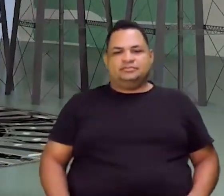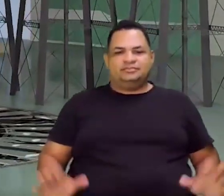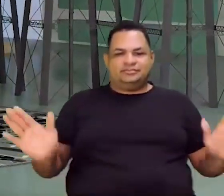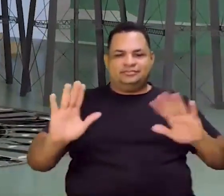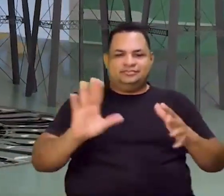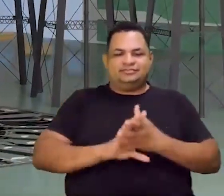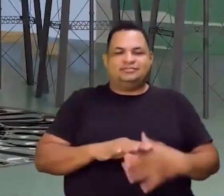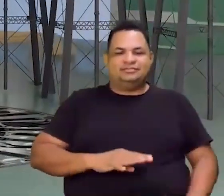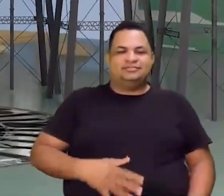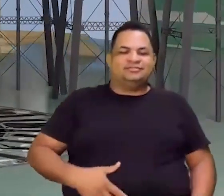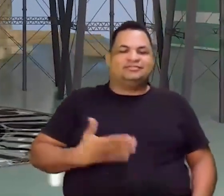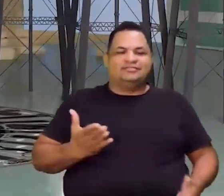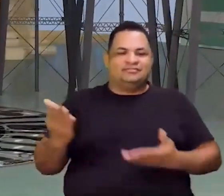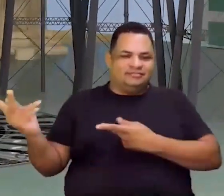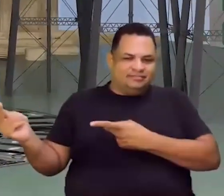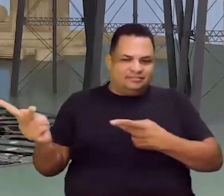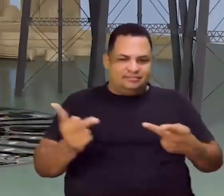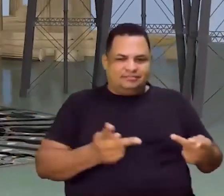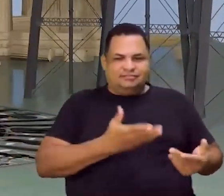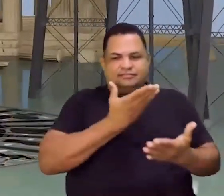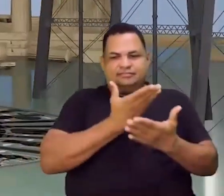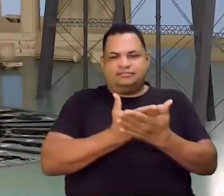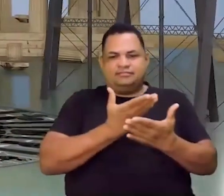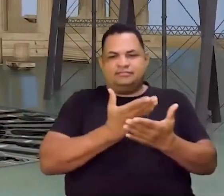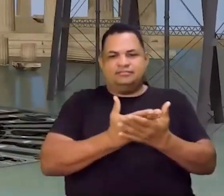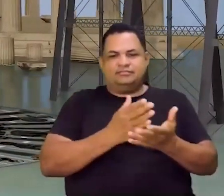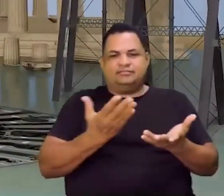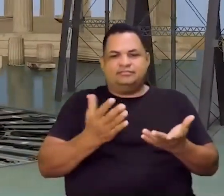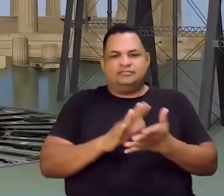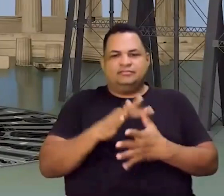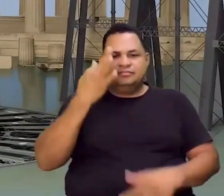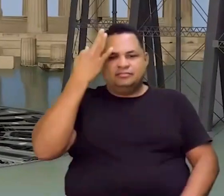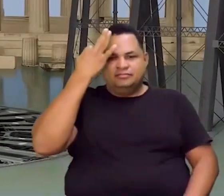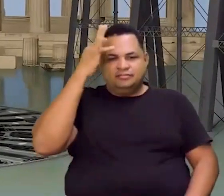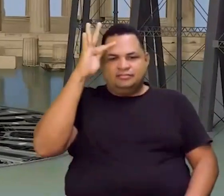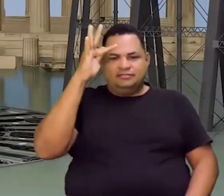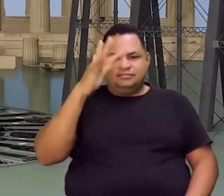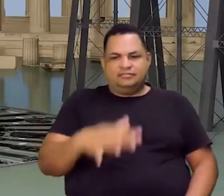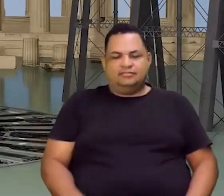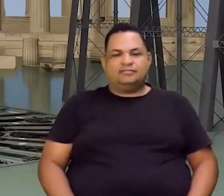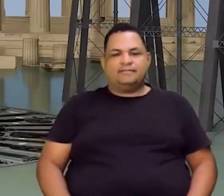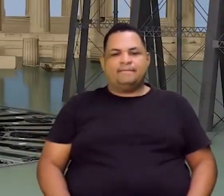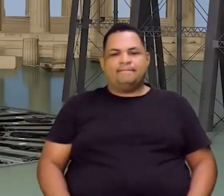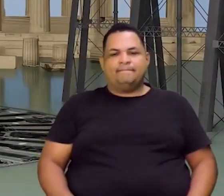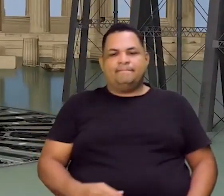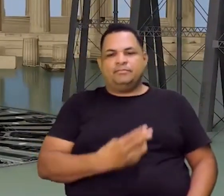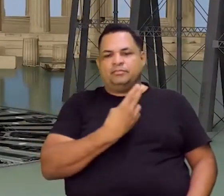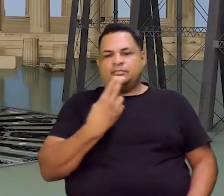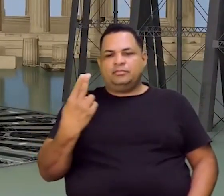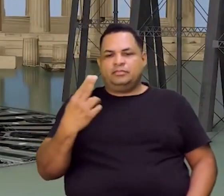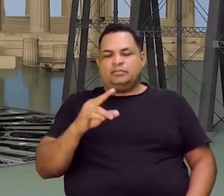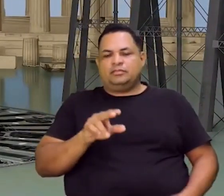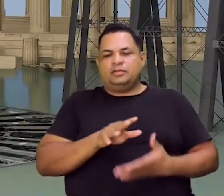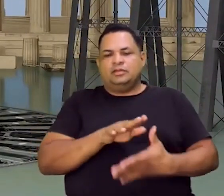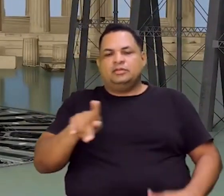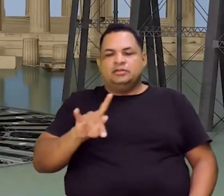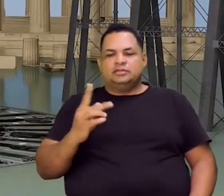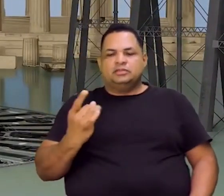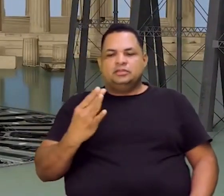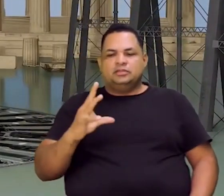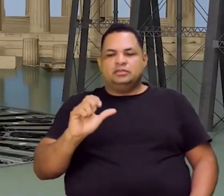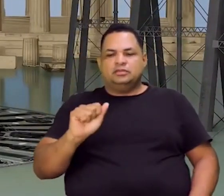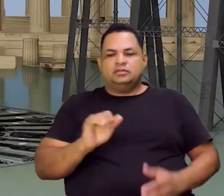Olá, queridos estudantes, bem-vindos para mais uma aula de filosofia. Eu sou o professor Hélio e estou aqui nesse